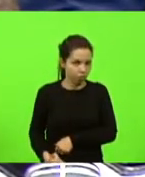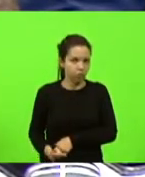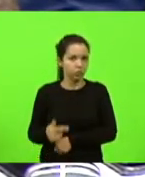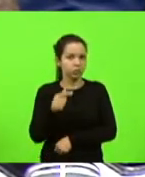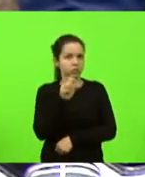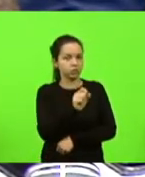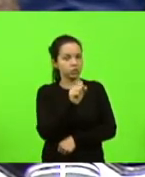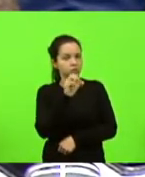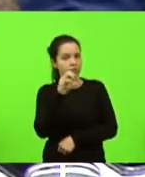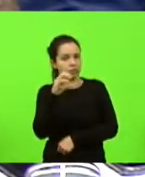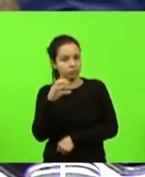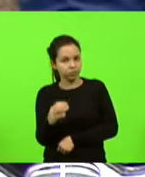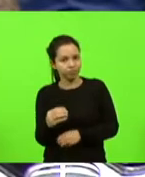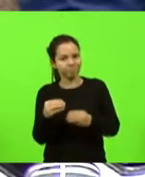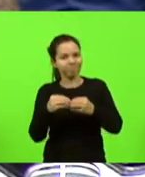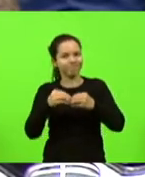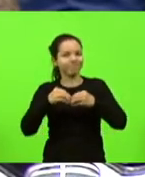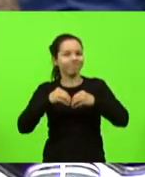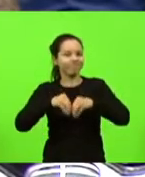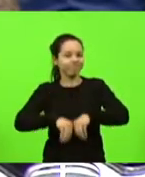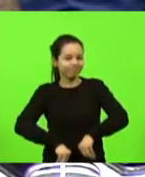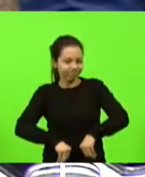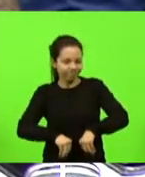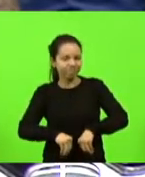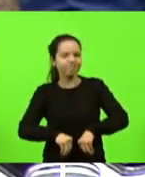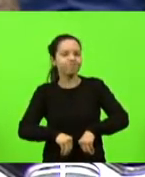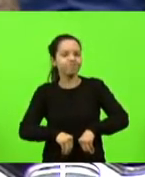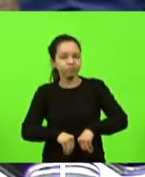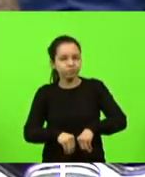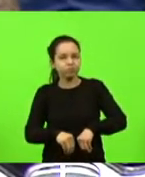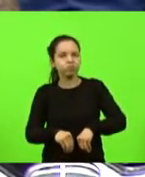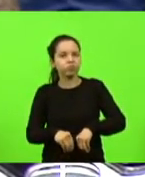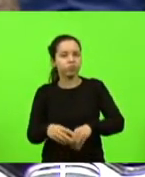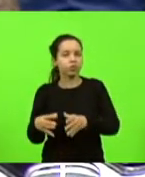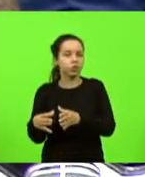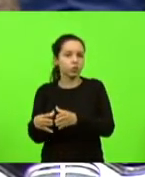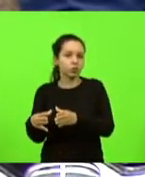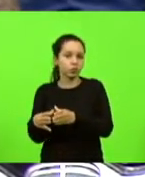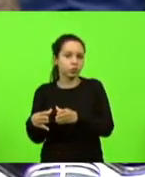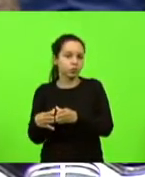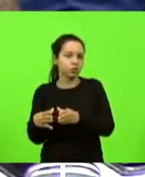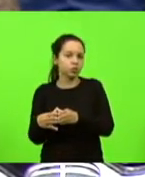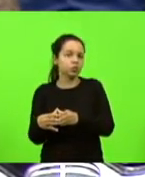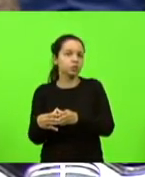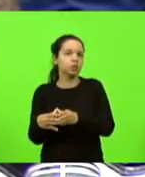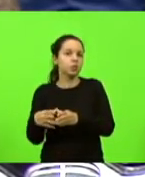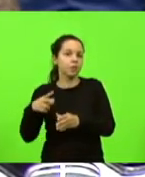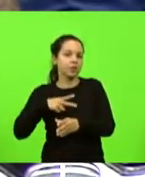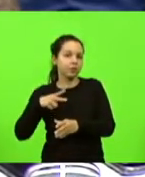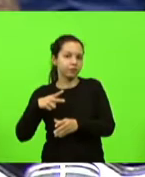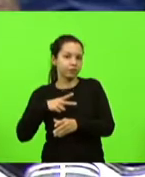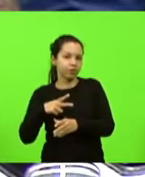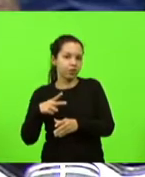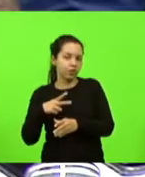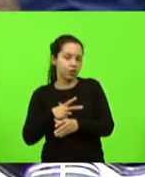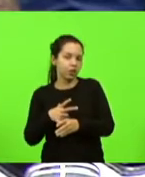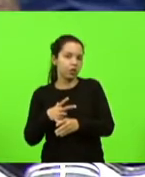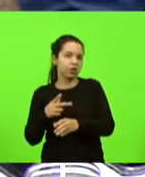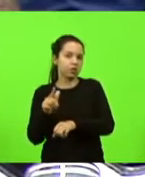Catarina, prejudicou muito, muito a iniciativa privada nos últimos, na gestão da sua crise,